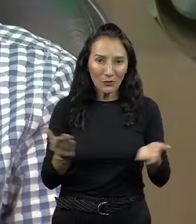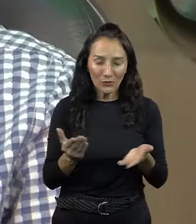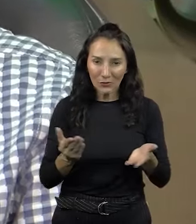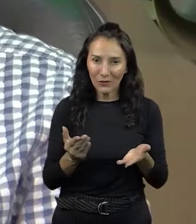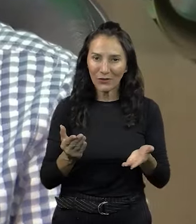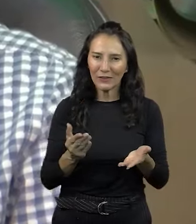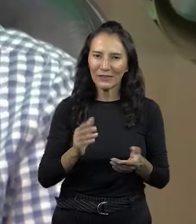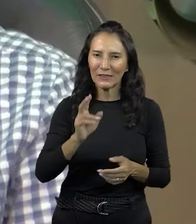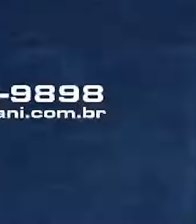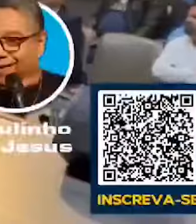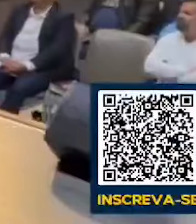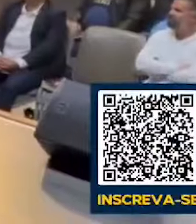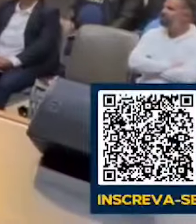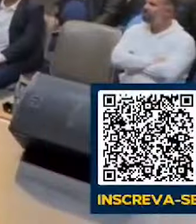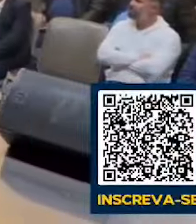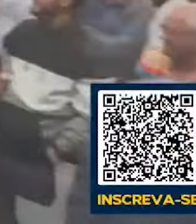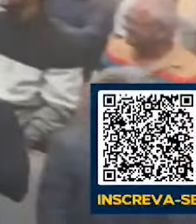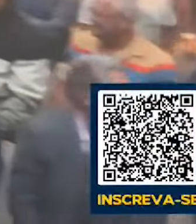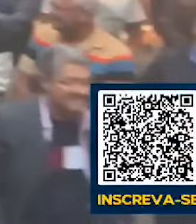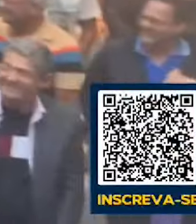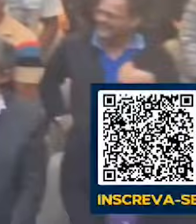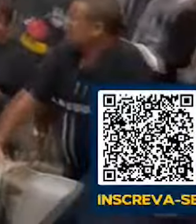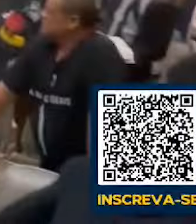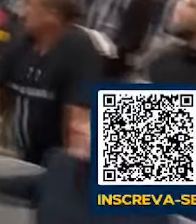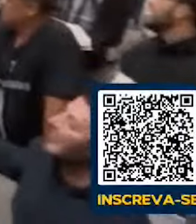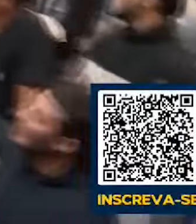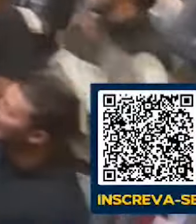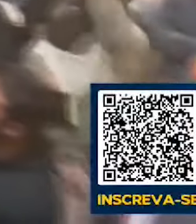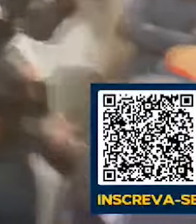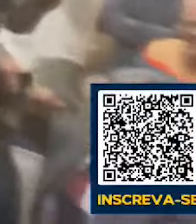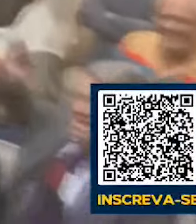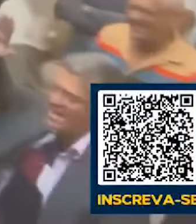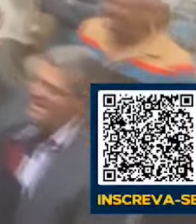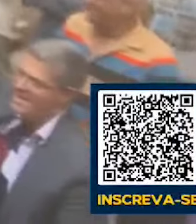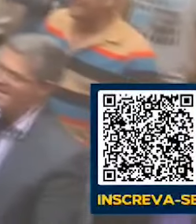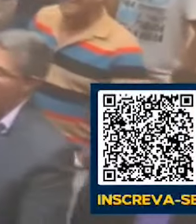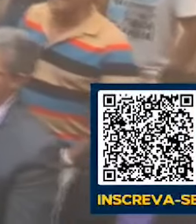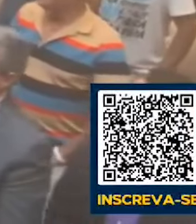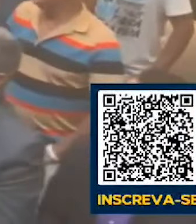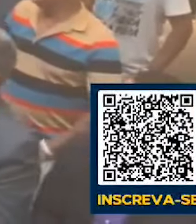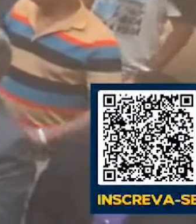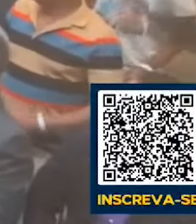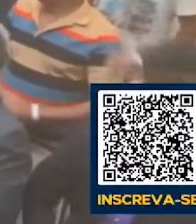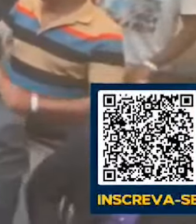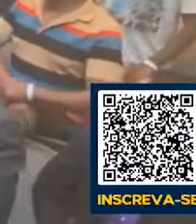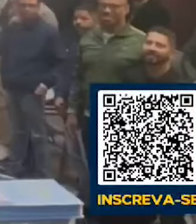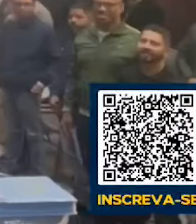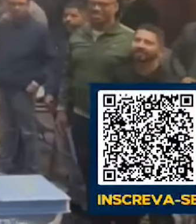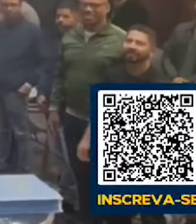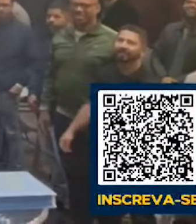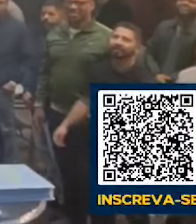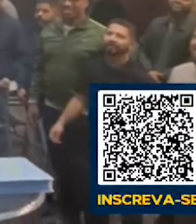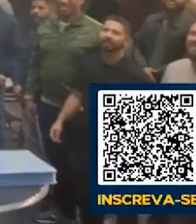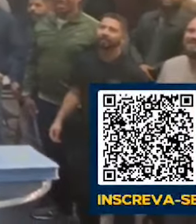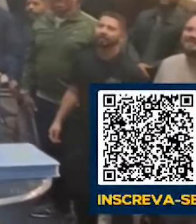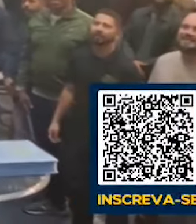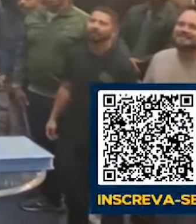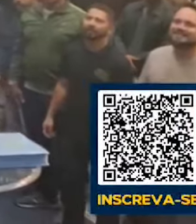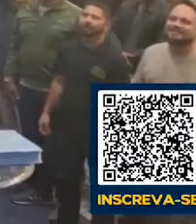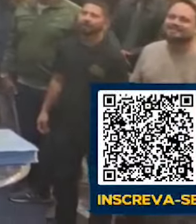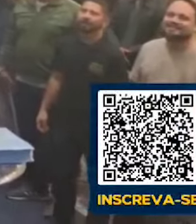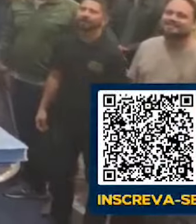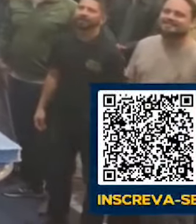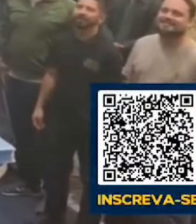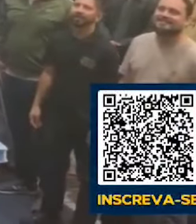nosso 5000 homens ainda dá tempo para você se inscrever no Congresso 5000 homens Vamos lá gente nós estamos no